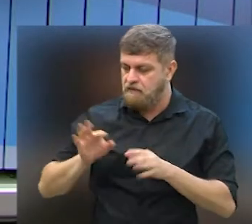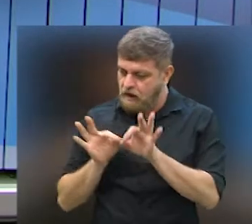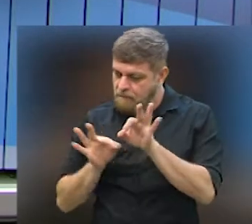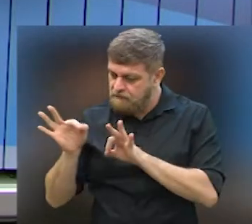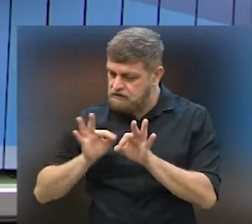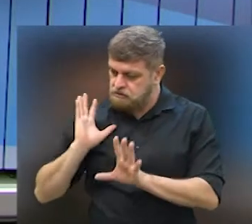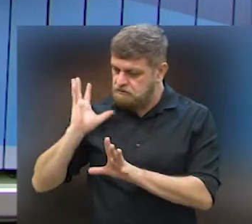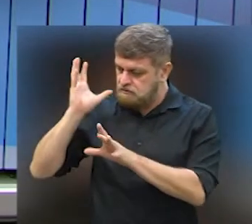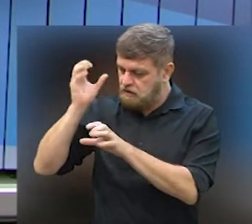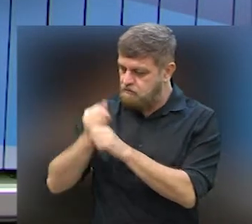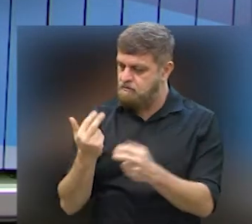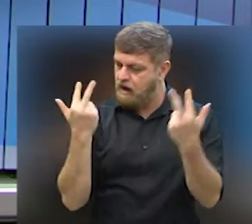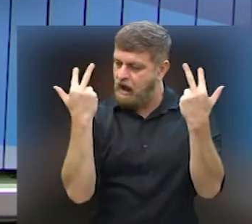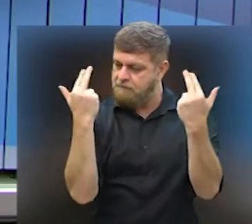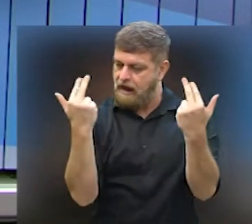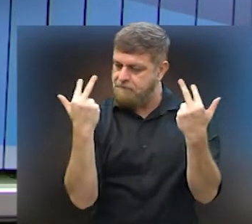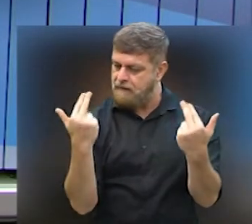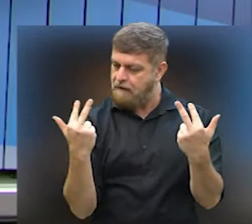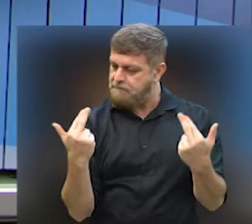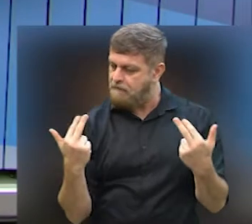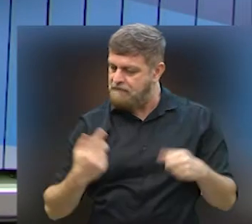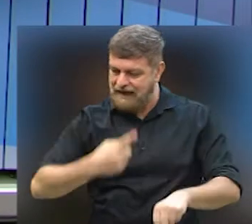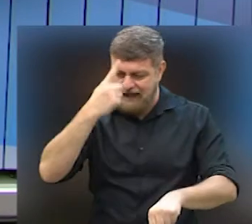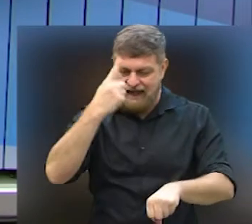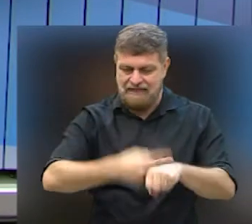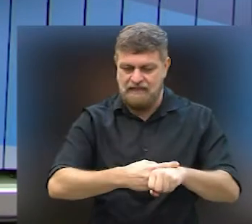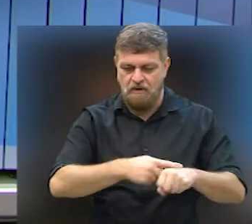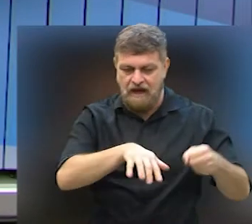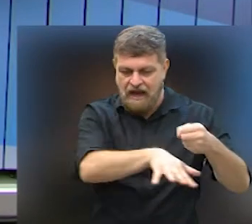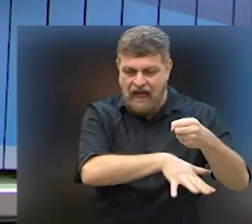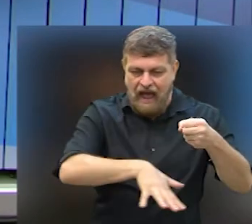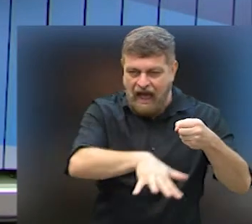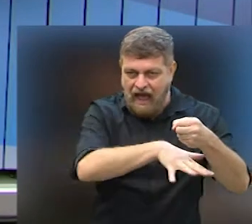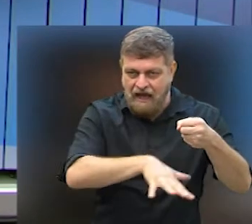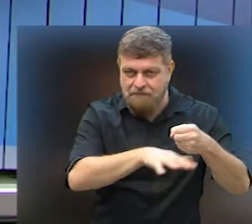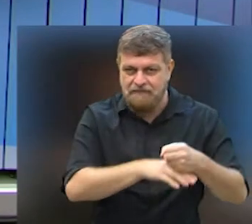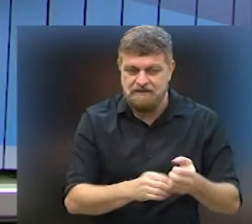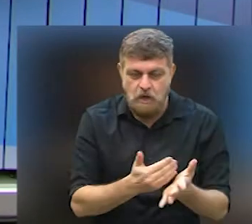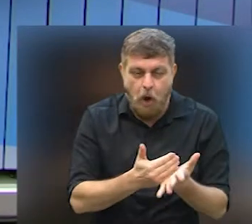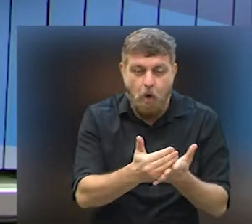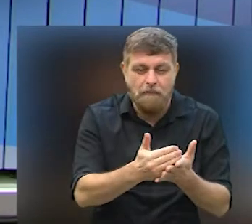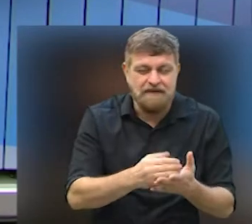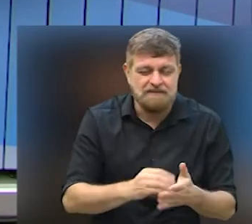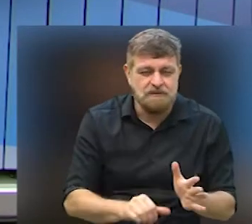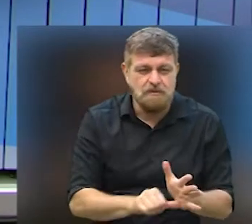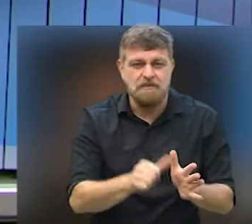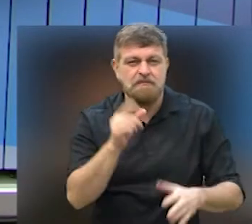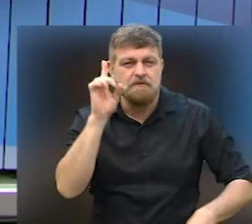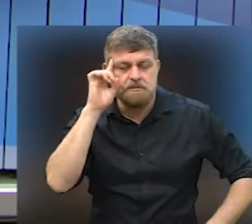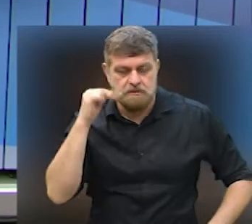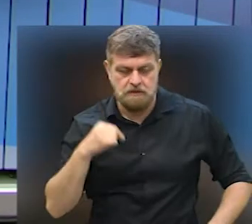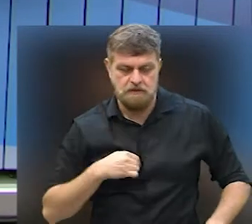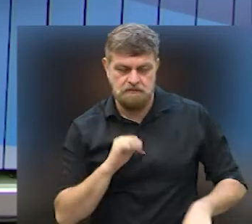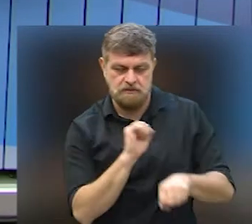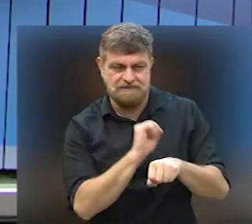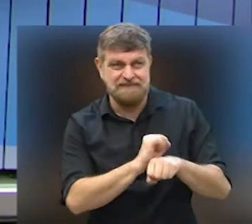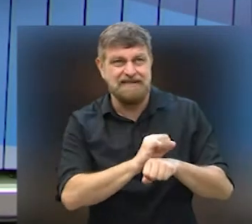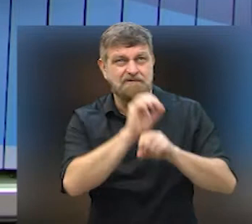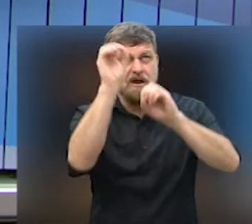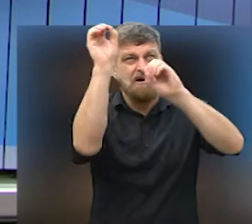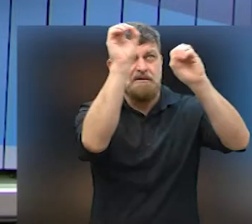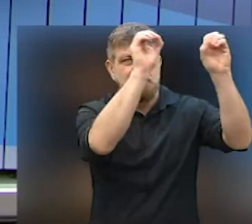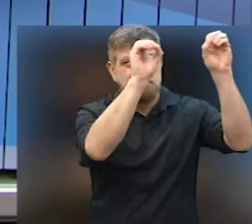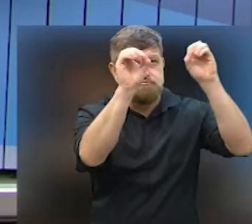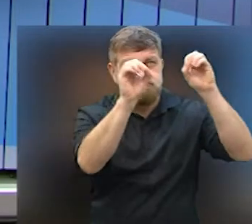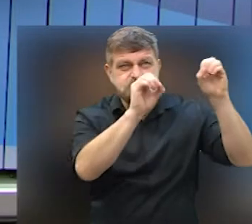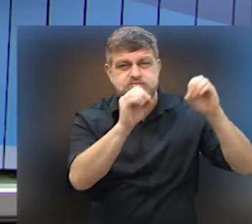você planejou aconteceu no momento que você estava no campo base ou nos primeiros dias? Alguma coisa falou, opa, estava esperando mais neve e